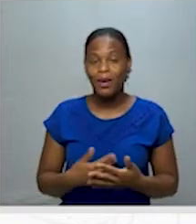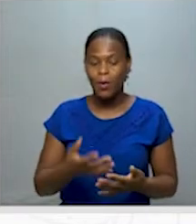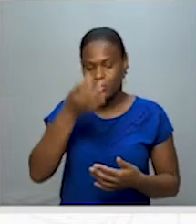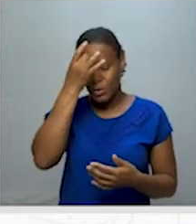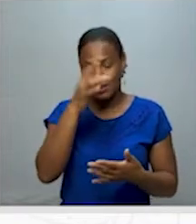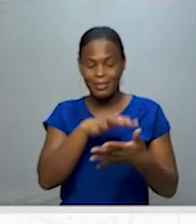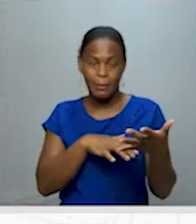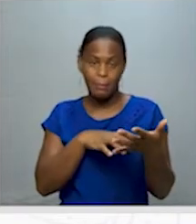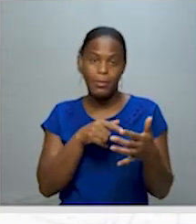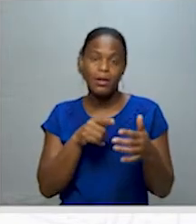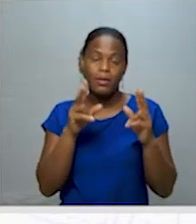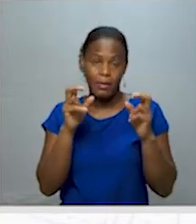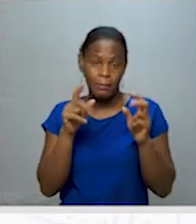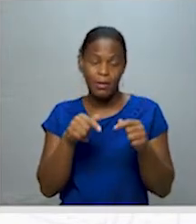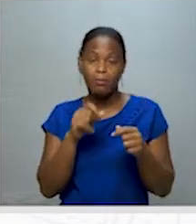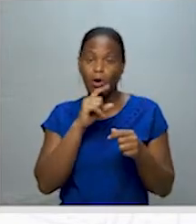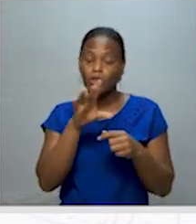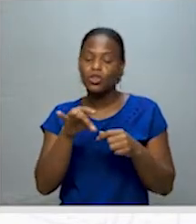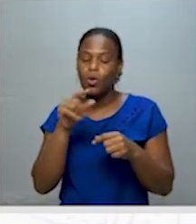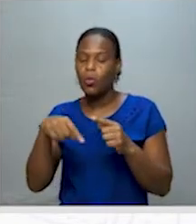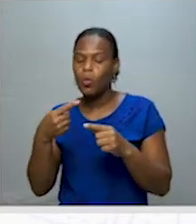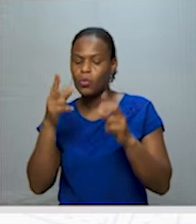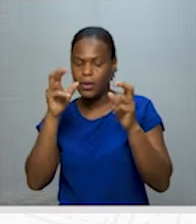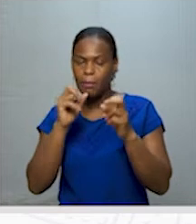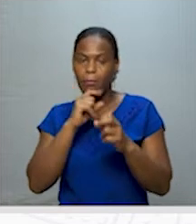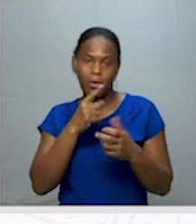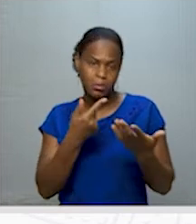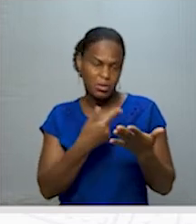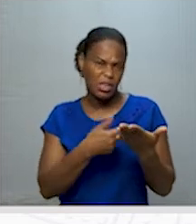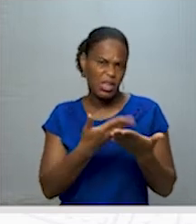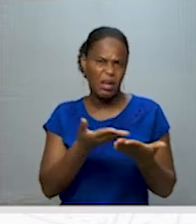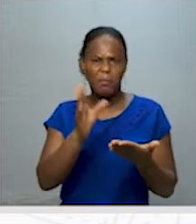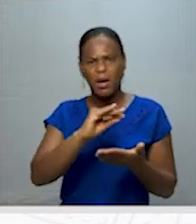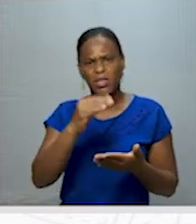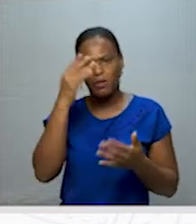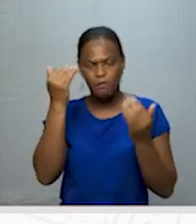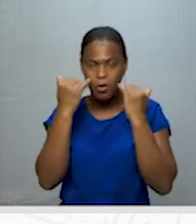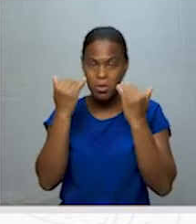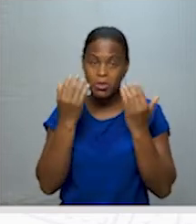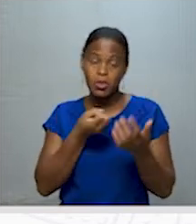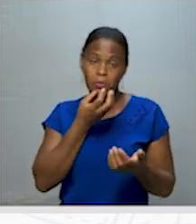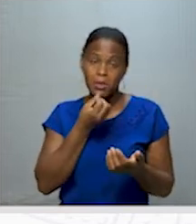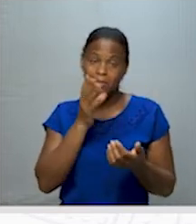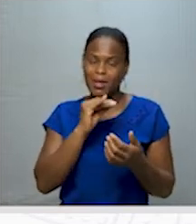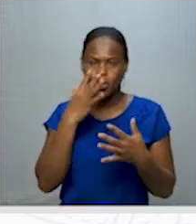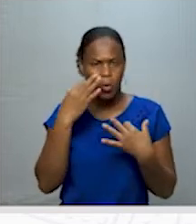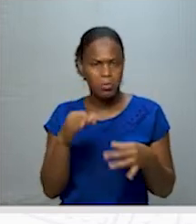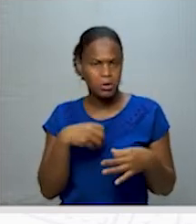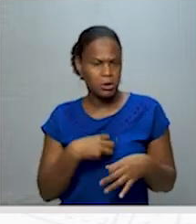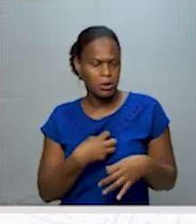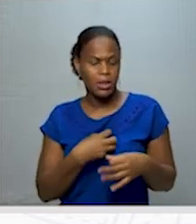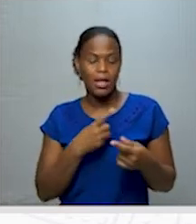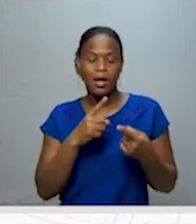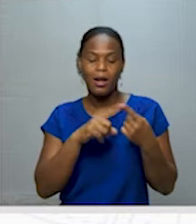Então, sugestões de temas, mas poderão escolher outros temas que vocês têm mais informações ou mais argumentos e que estão mais à vontade.